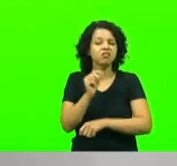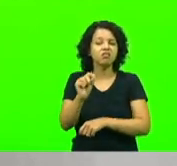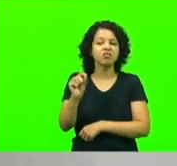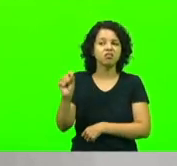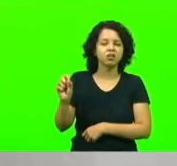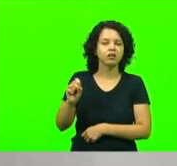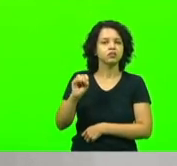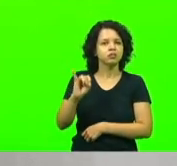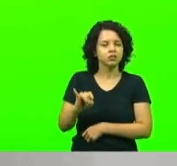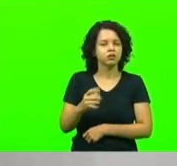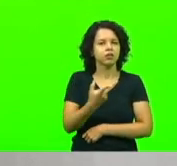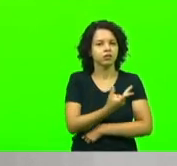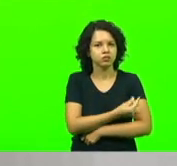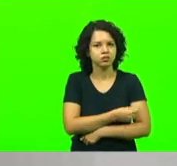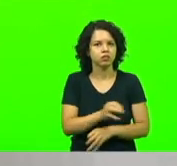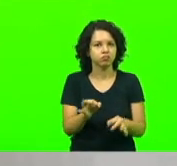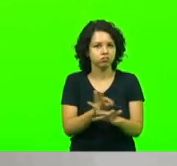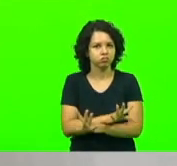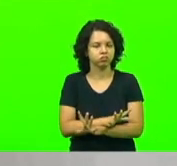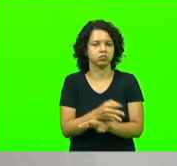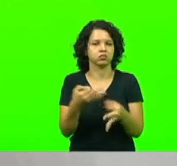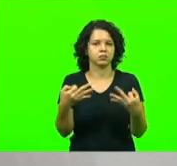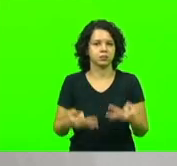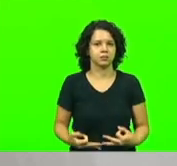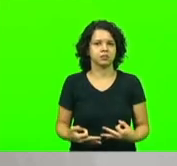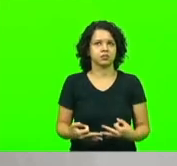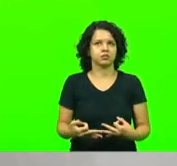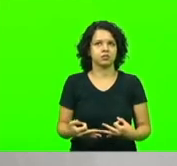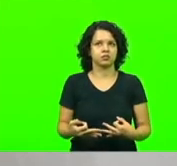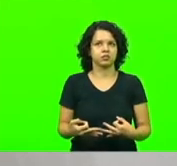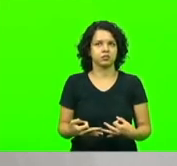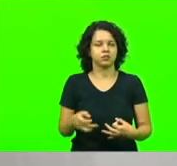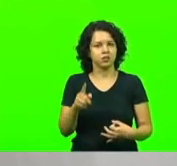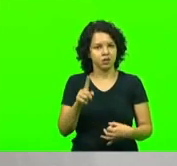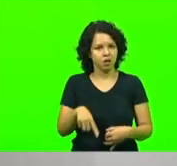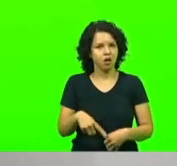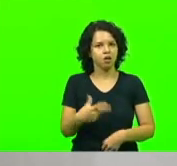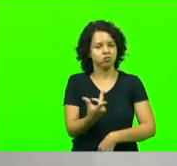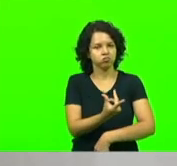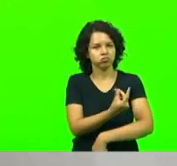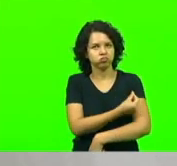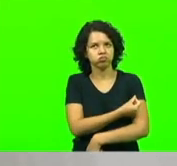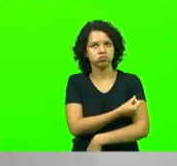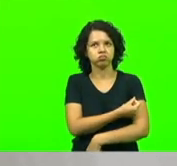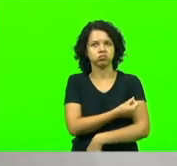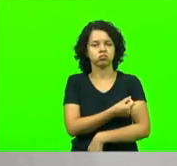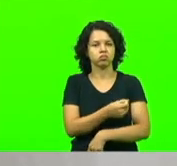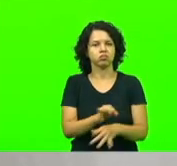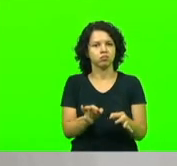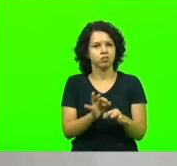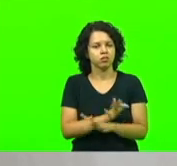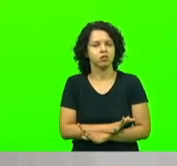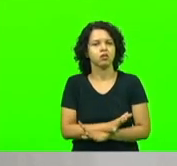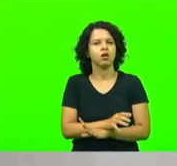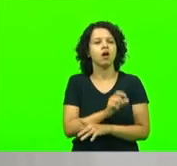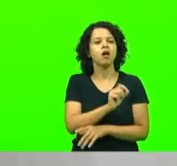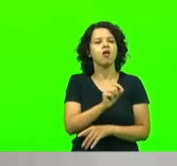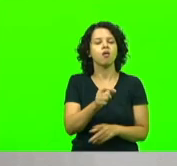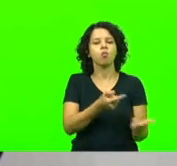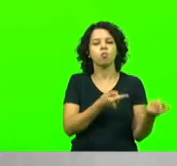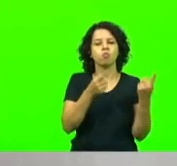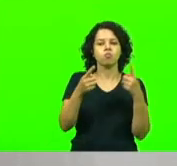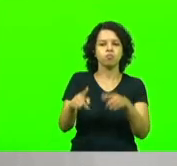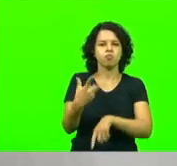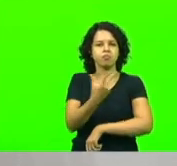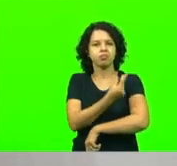certeza? Se ela garantisse a imunização? Quem seria contra a vacina se não causasse